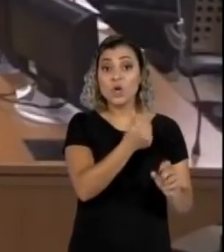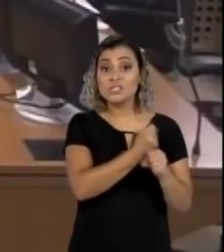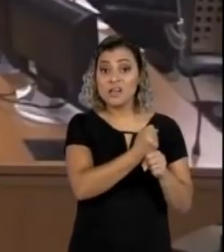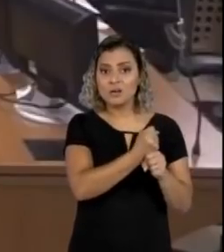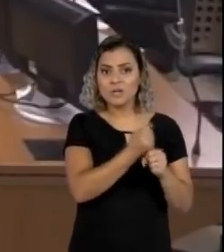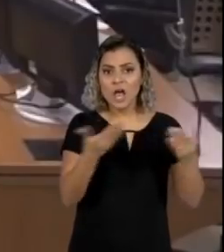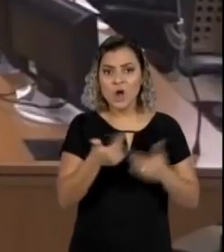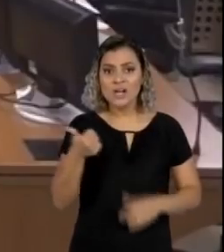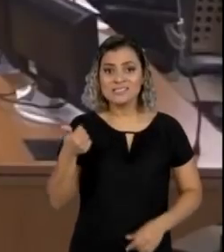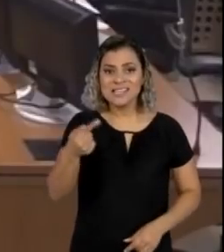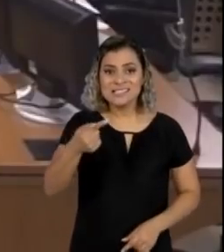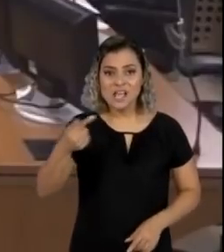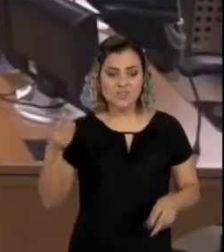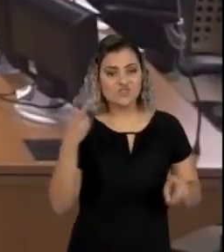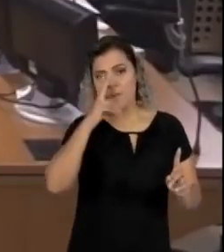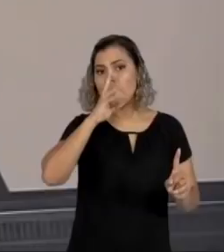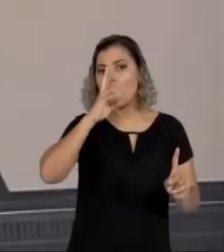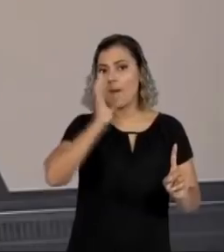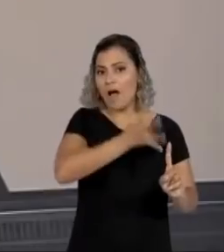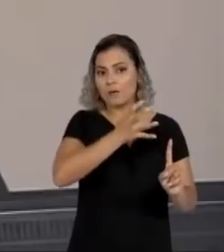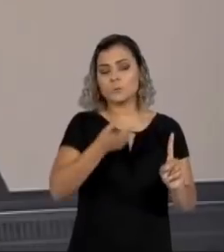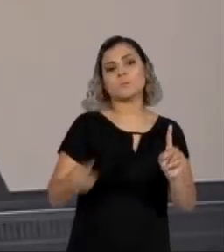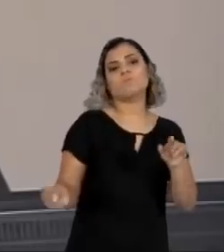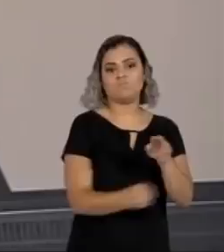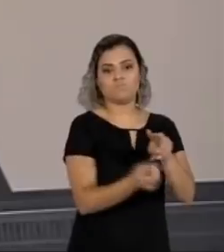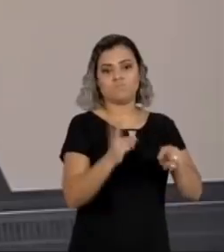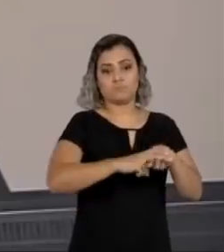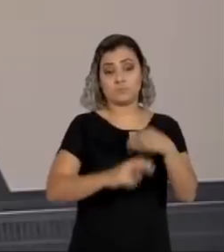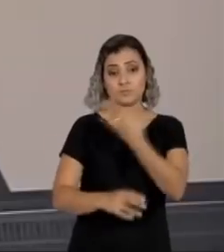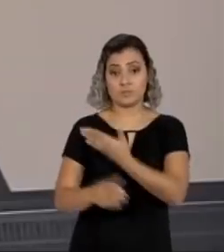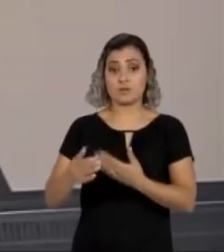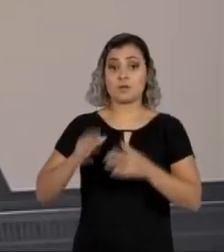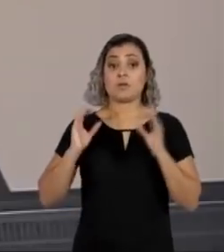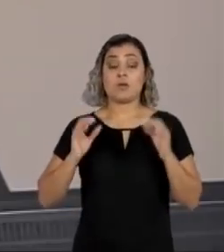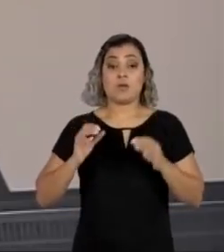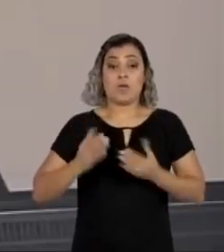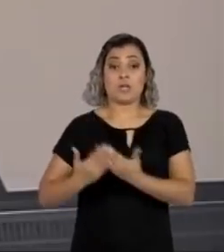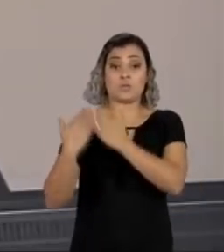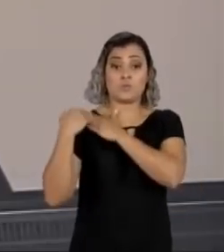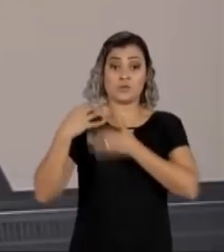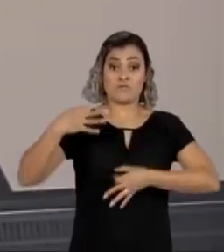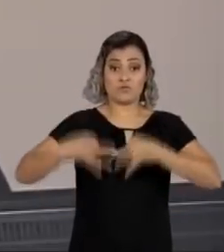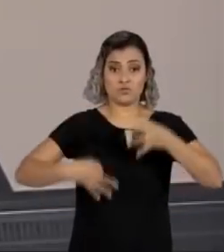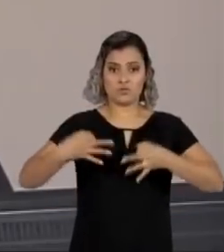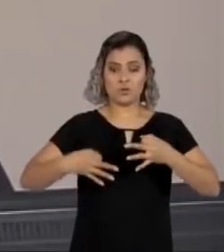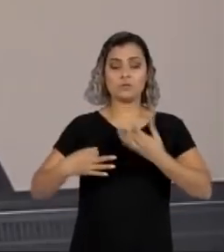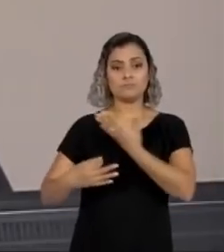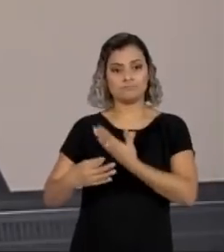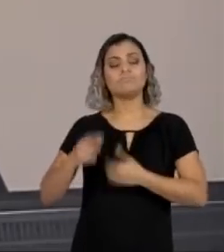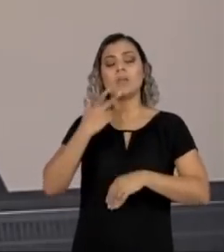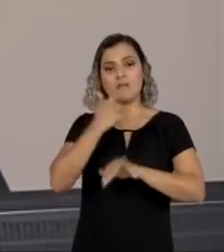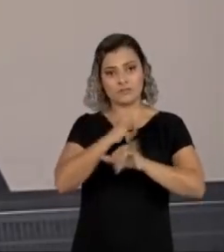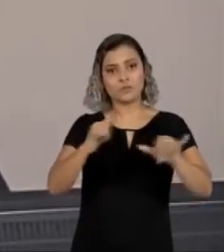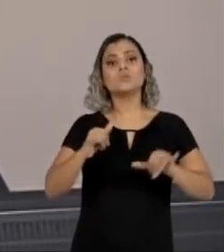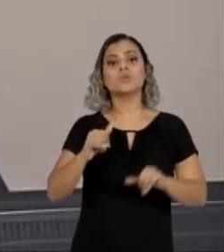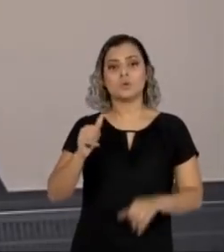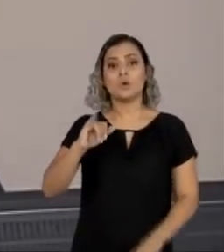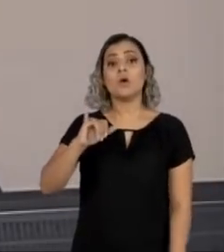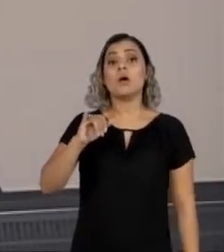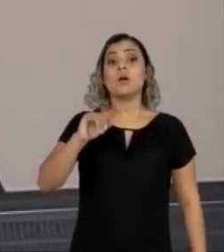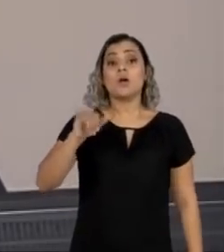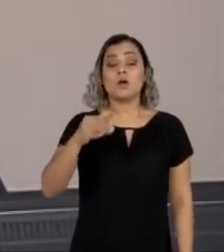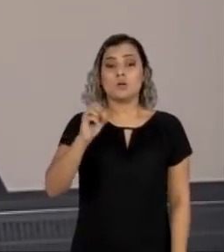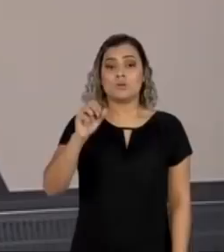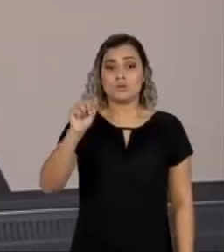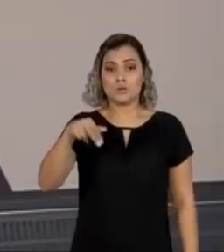O relator do caso, desembargador João Pedro Gebran Neto, votou pelo aumento da sentença para 17 anos,